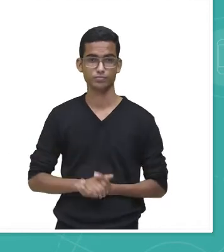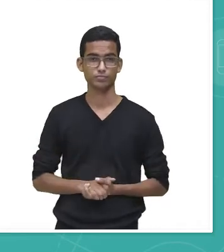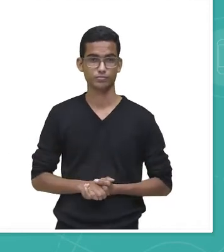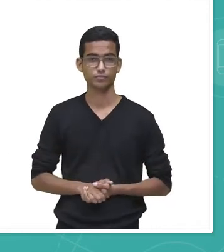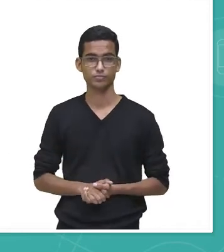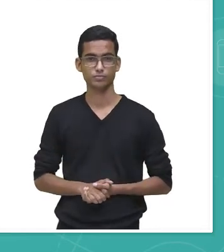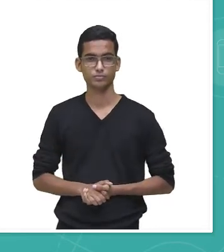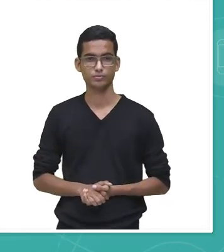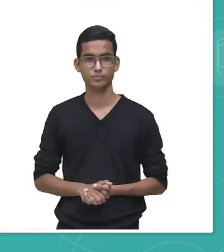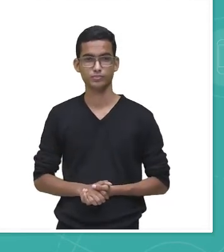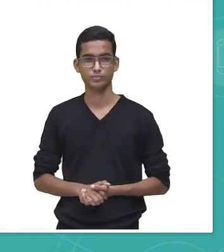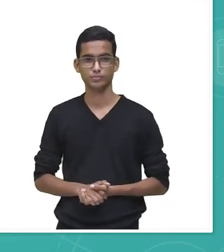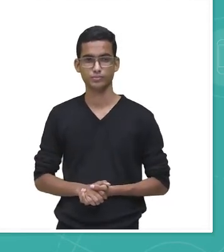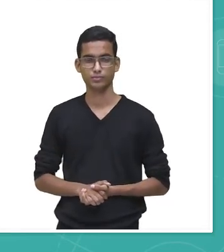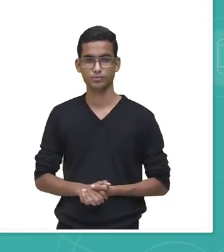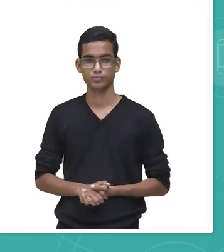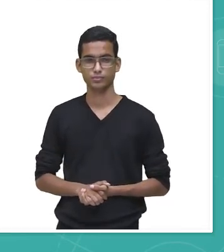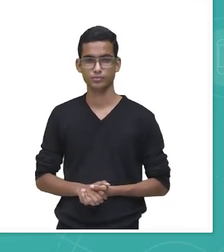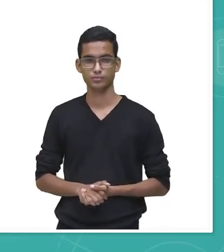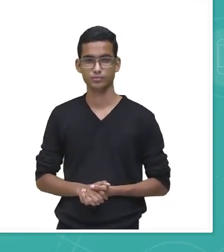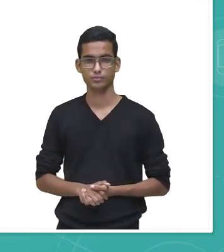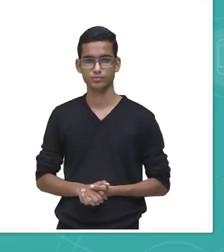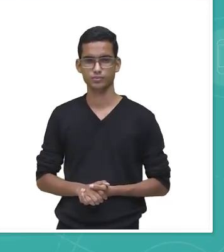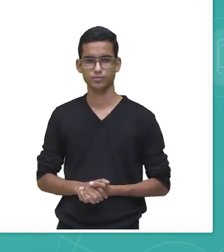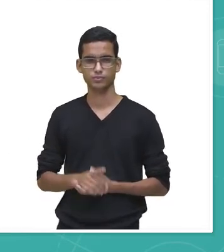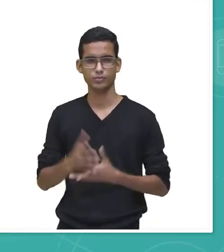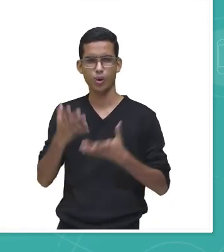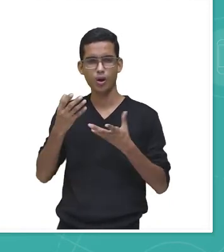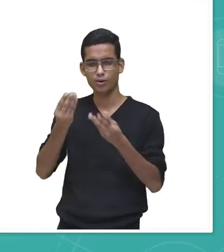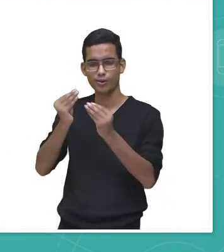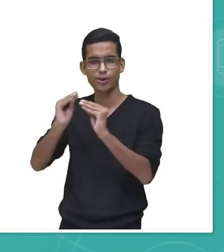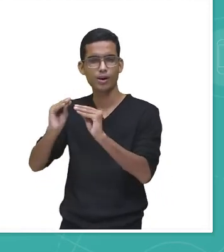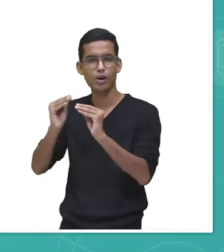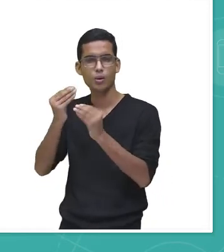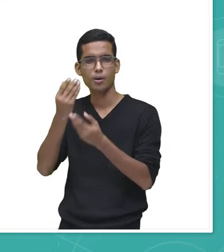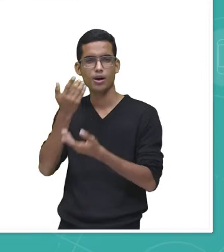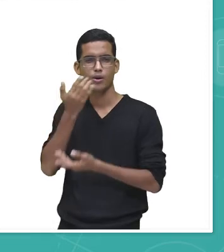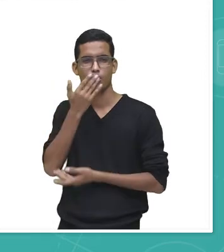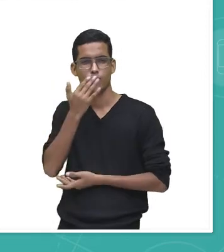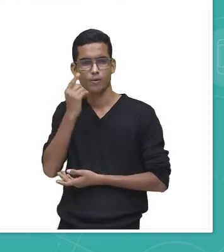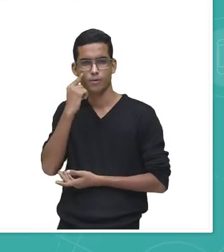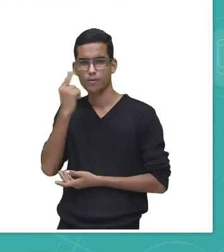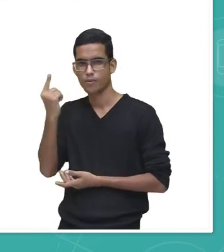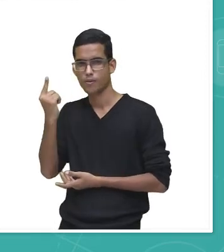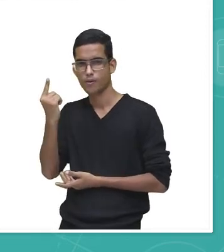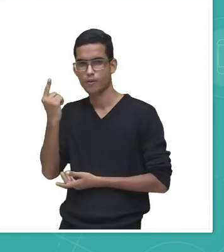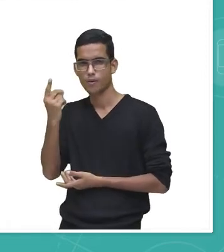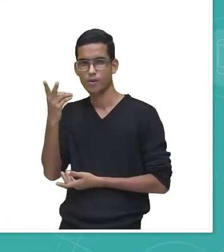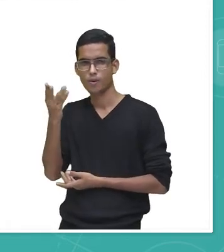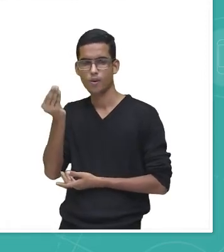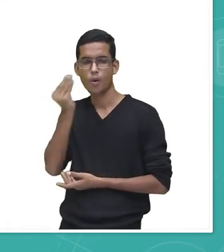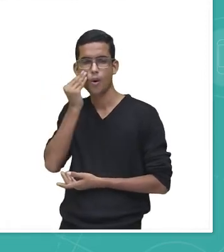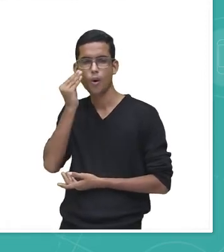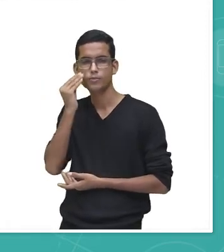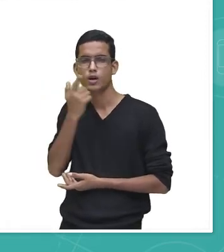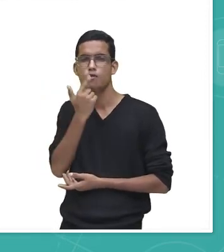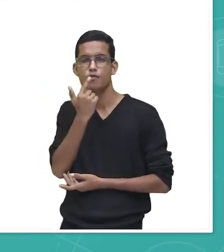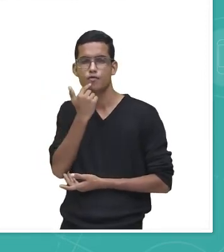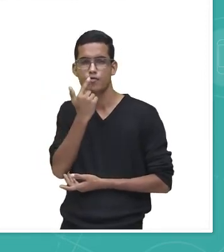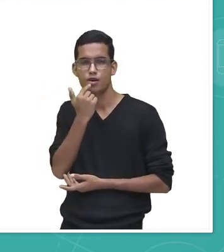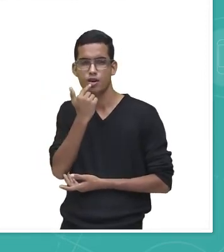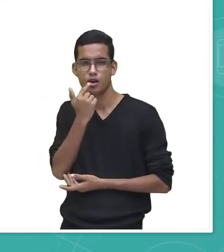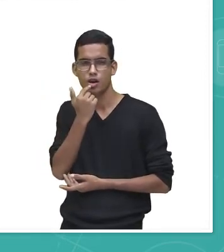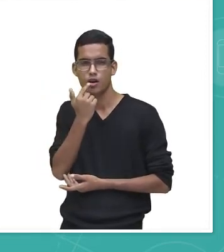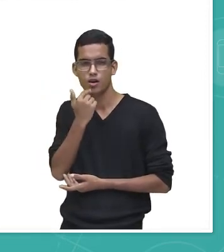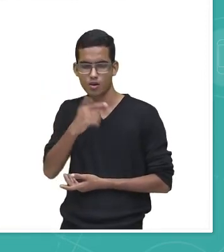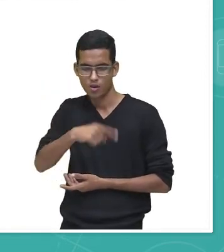rapidinho, só para mostrar para eles uma situação. Vocês estão observando que isso aqui é uma área de produção. Duas estão